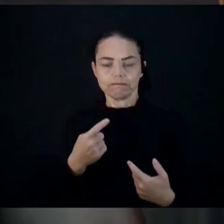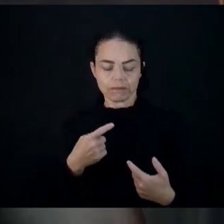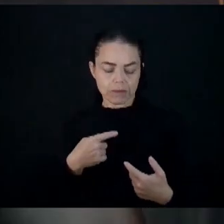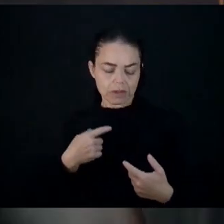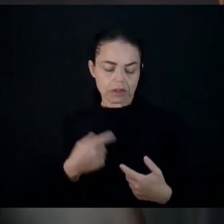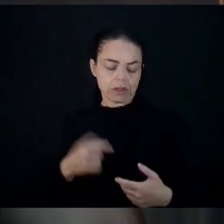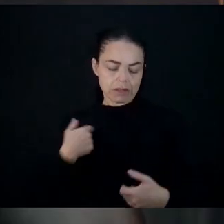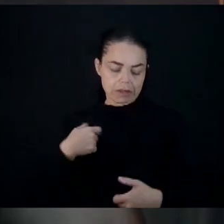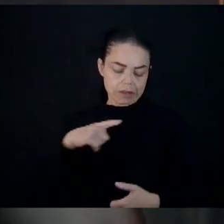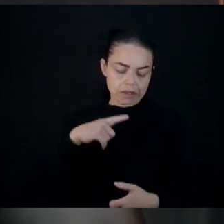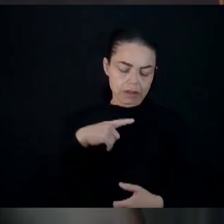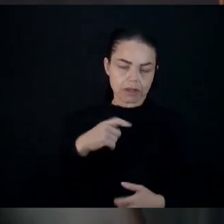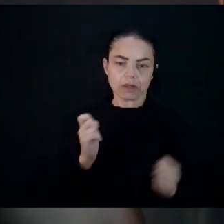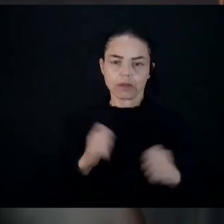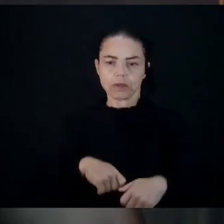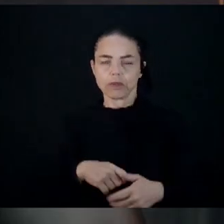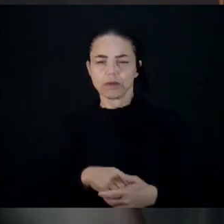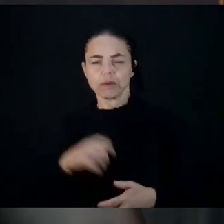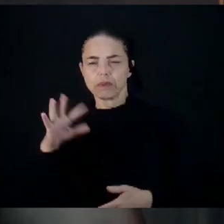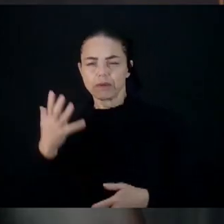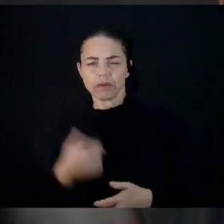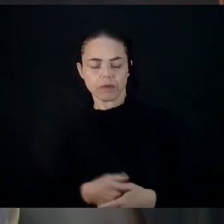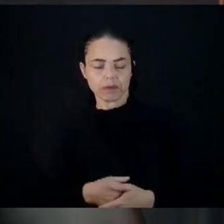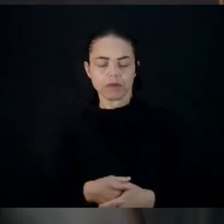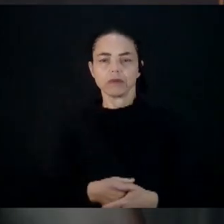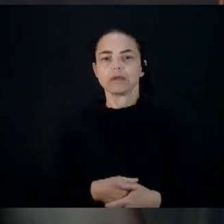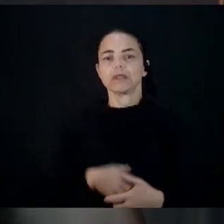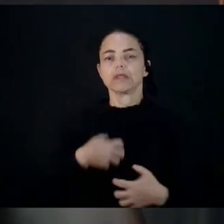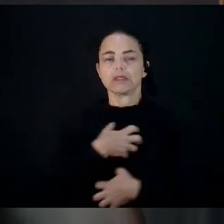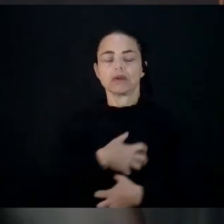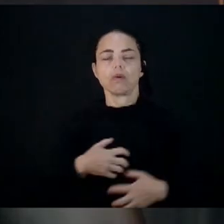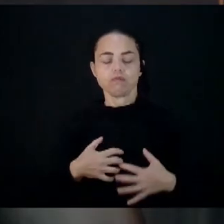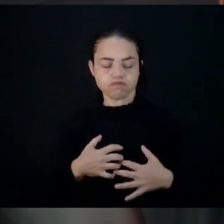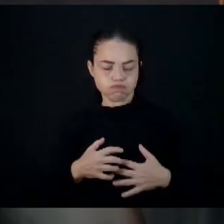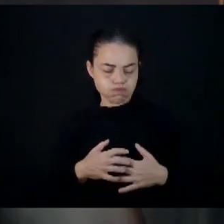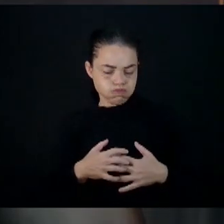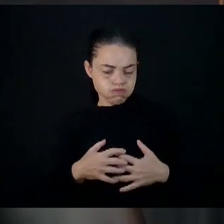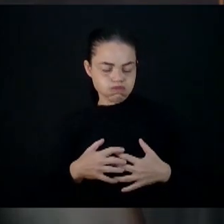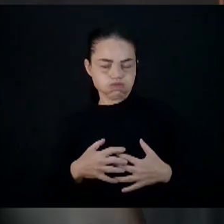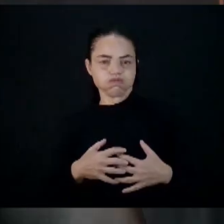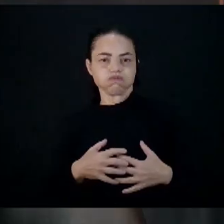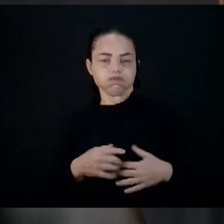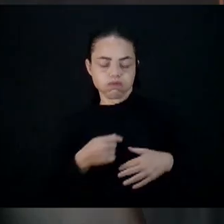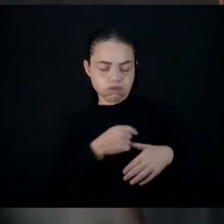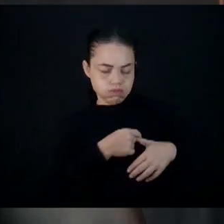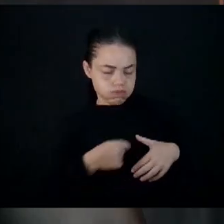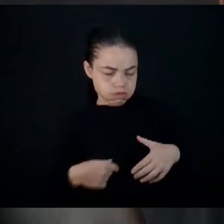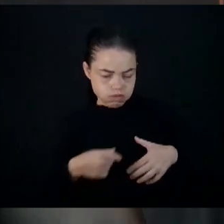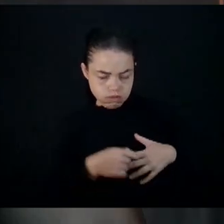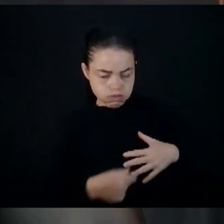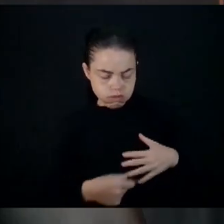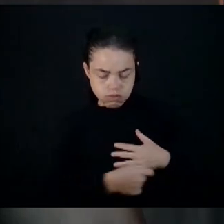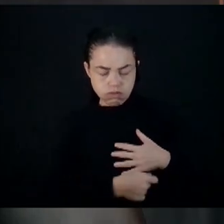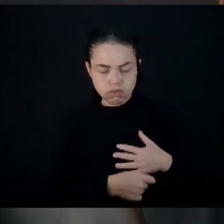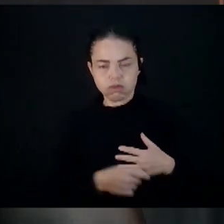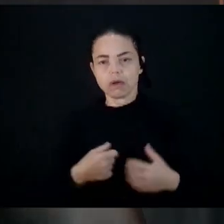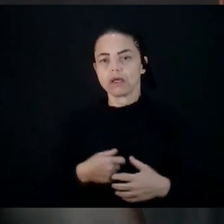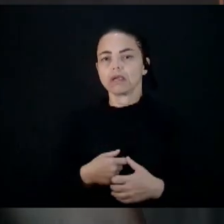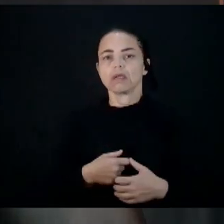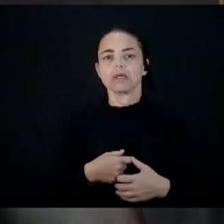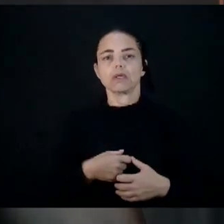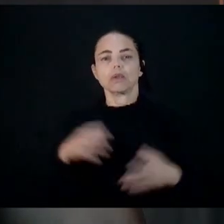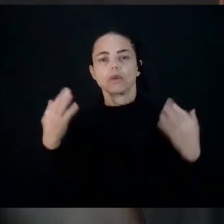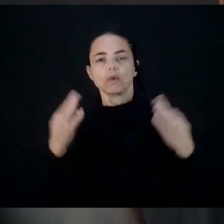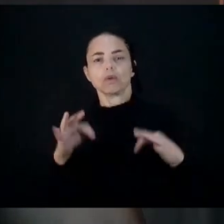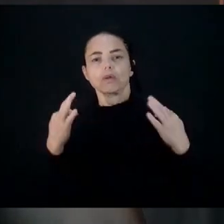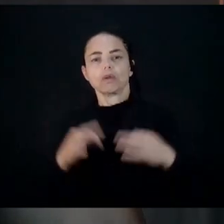O que pode acontecer? Ele pode causar uma vasodilatação, né, uma dilatação dos vasos, isso pode aumentar a sudorese e isso